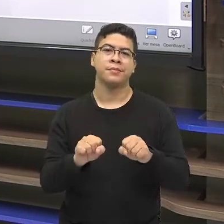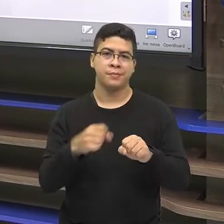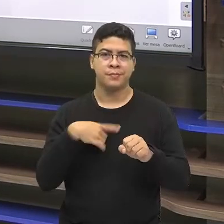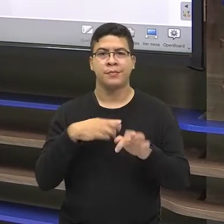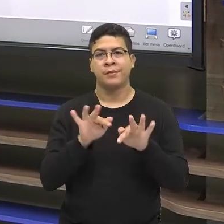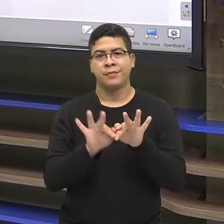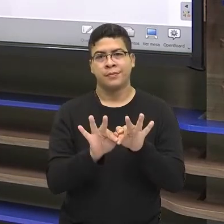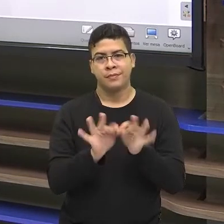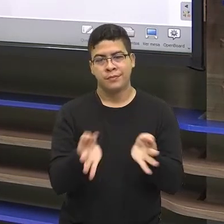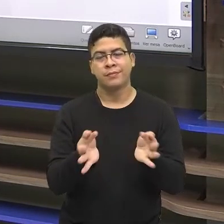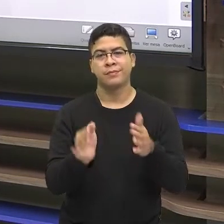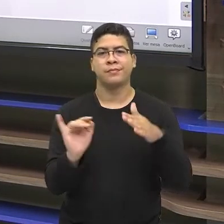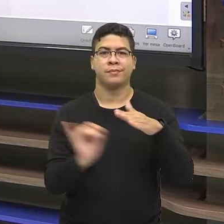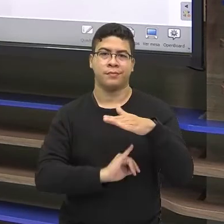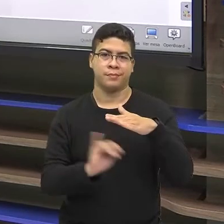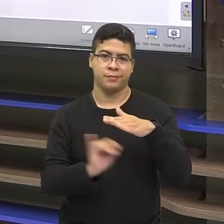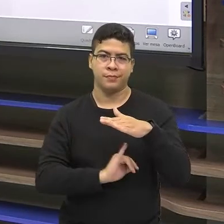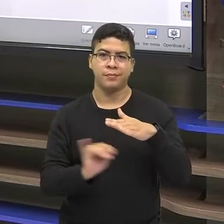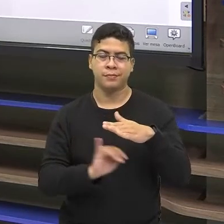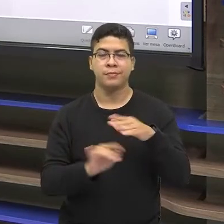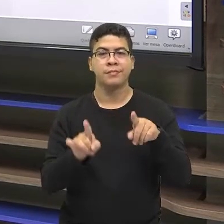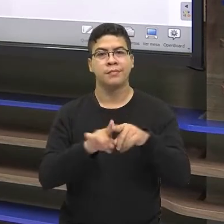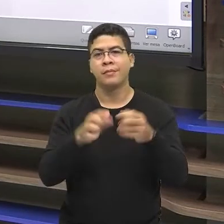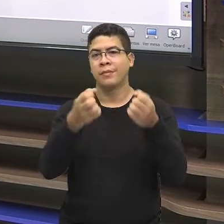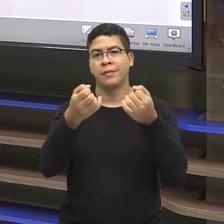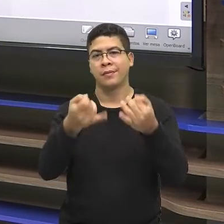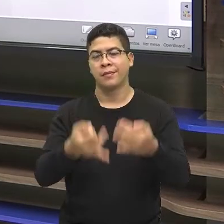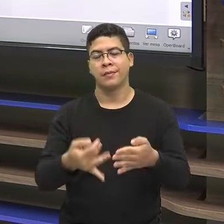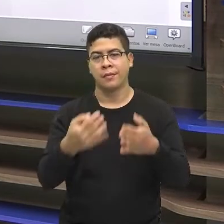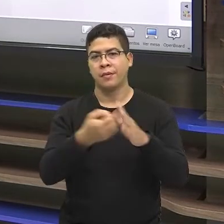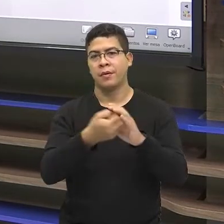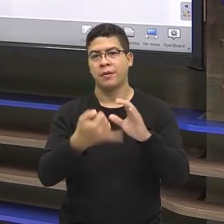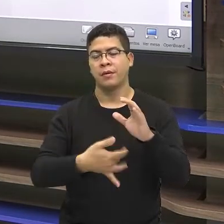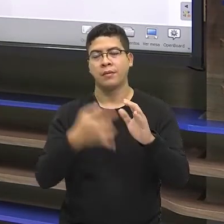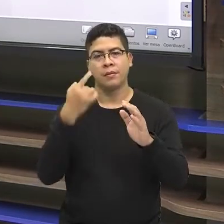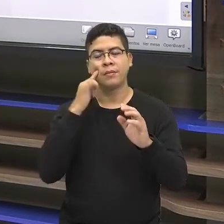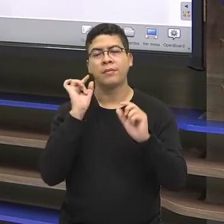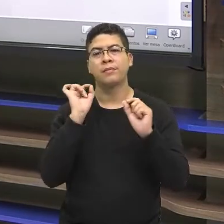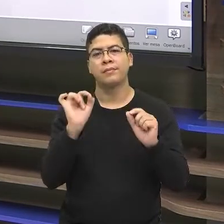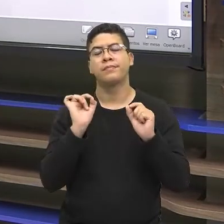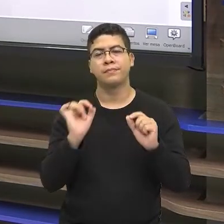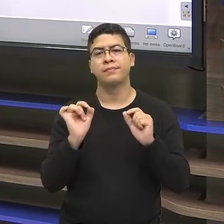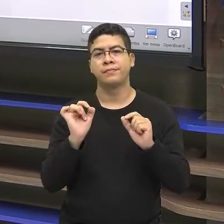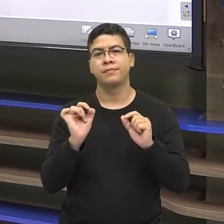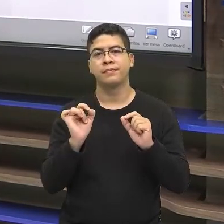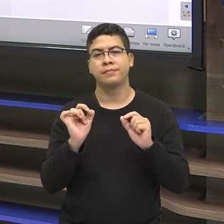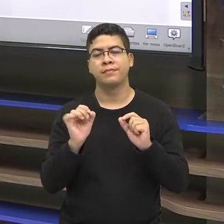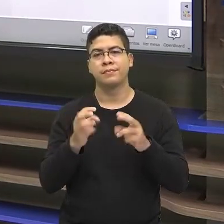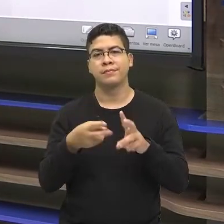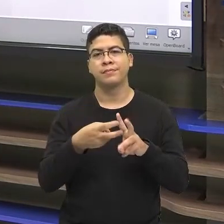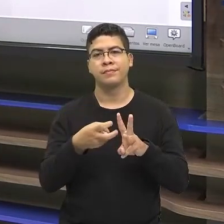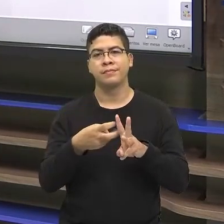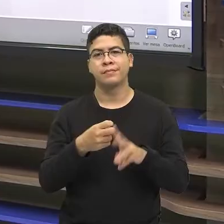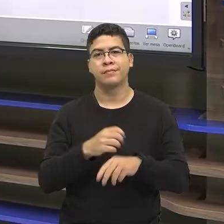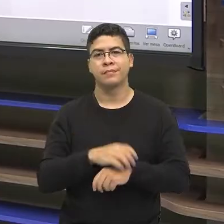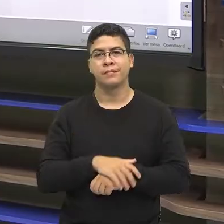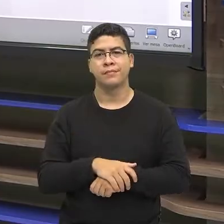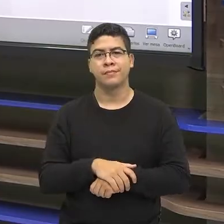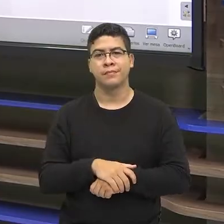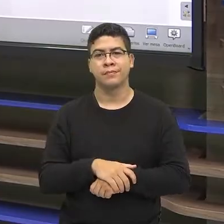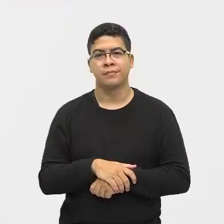simples, uma linguagem informal e características ali de linguagem indígena. Olha só, vamos